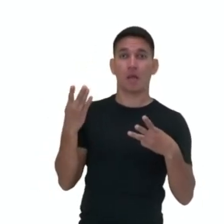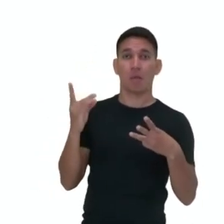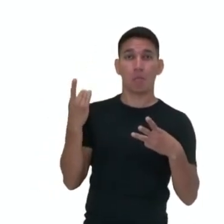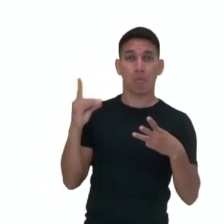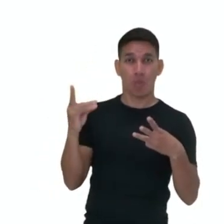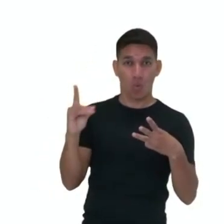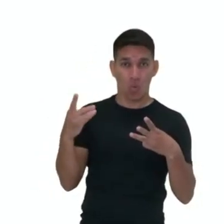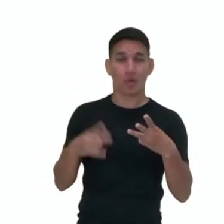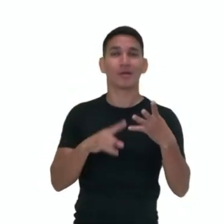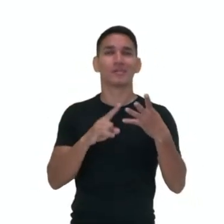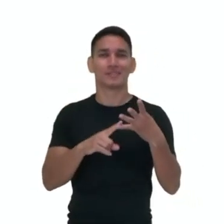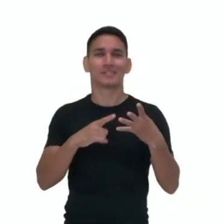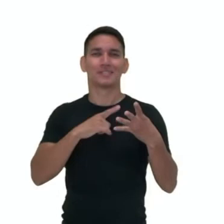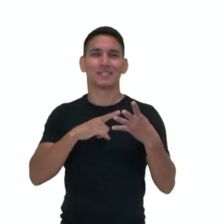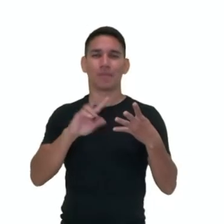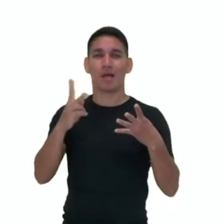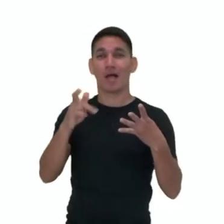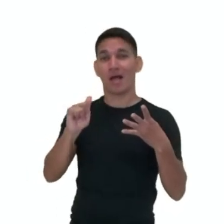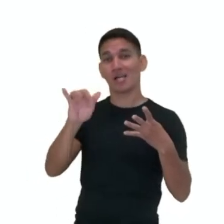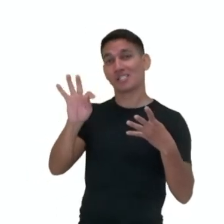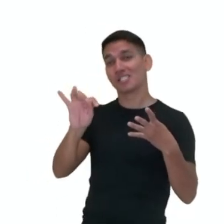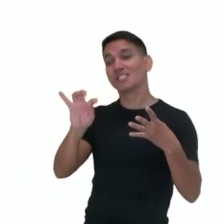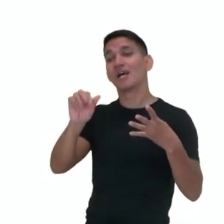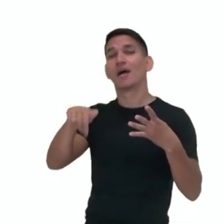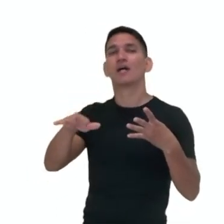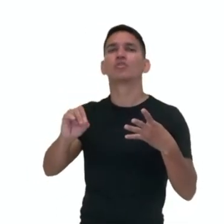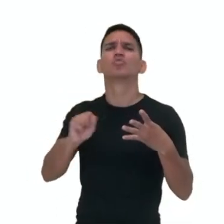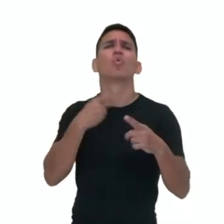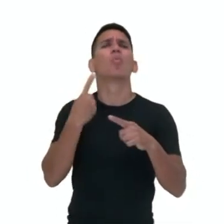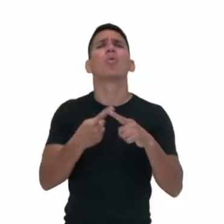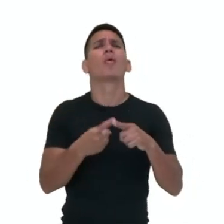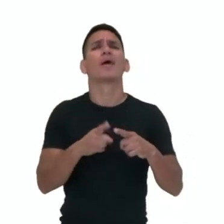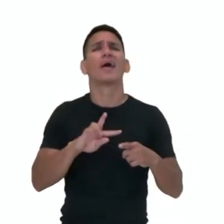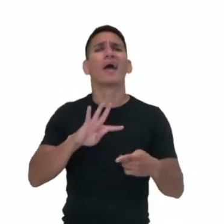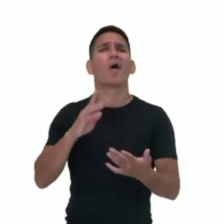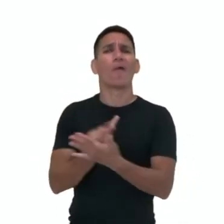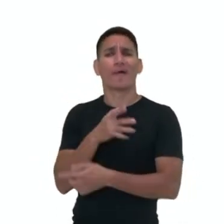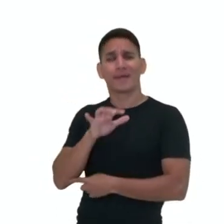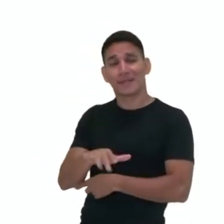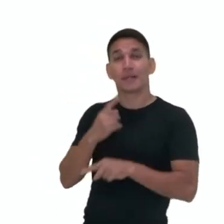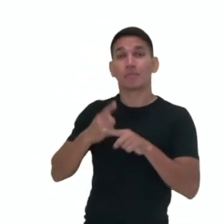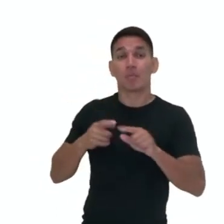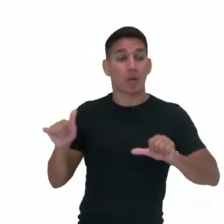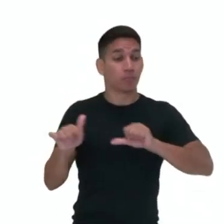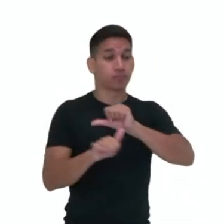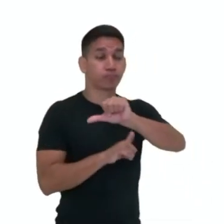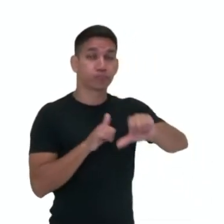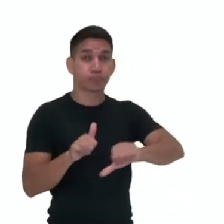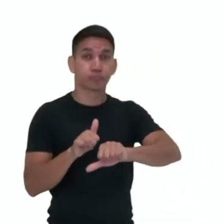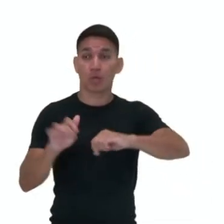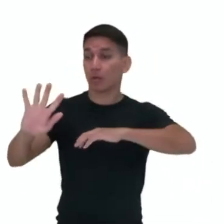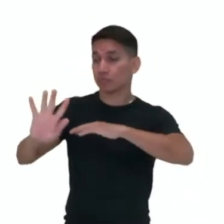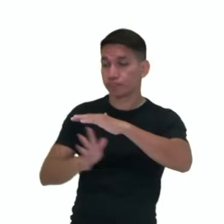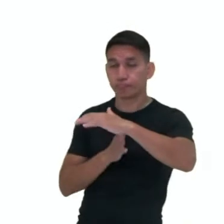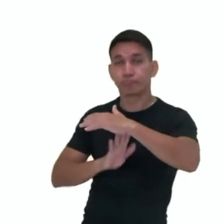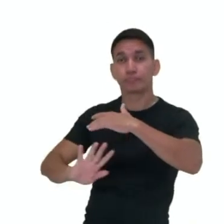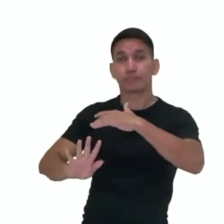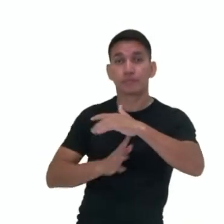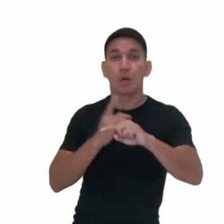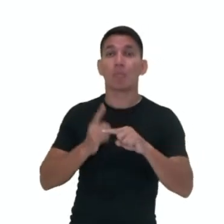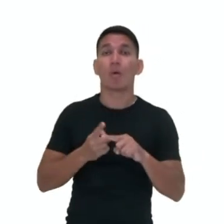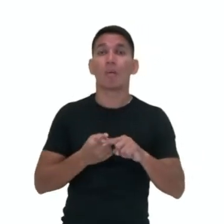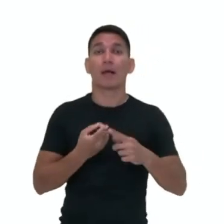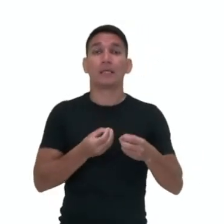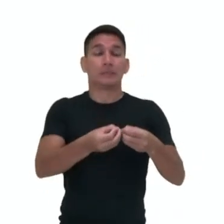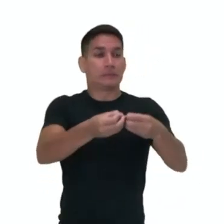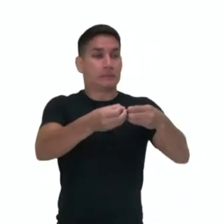haitianos. As principais razões para isso, né, são as mudanças, para essas mudanças de fluxo imigratório, são a crise